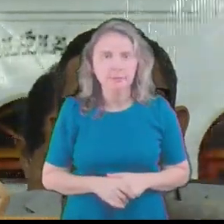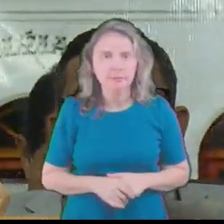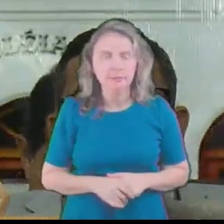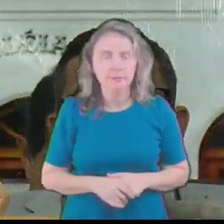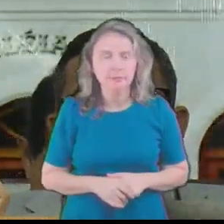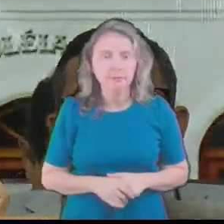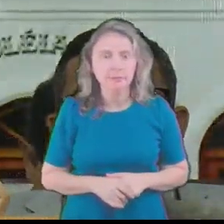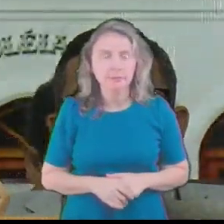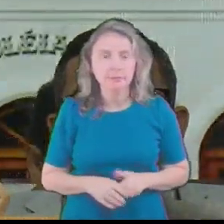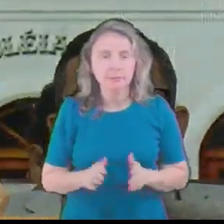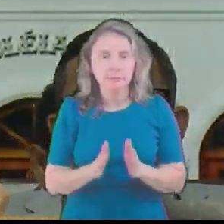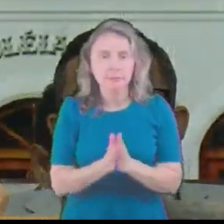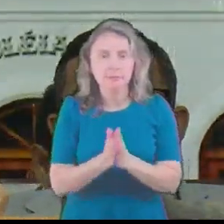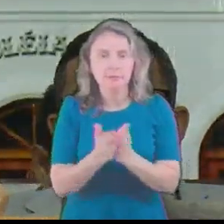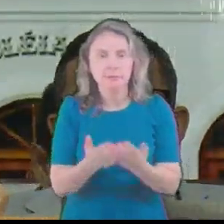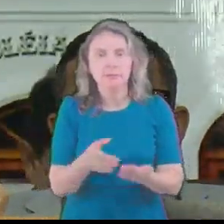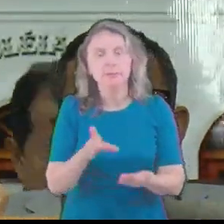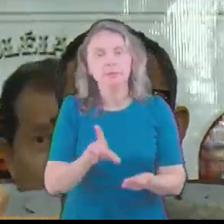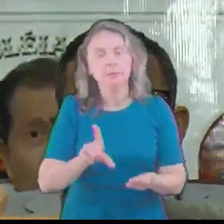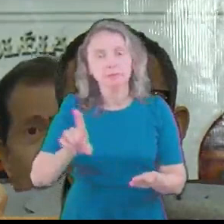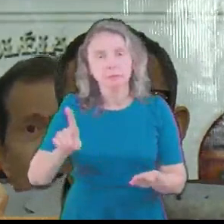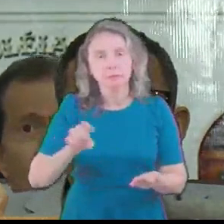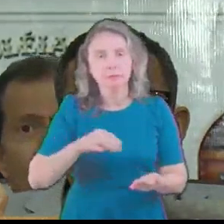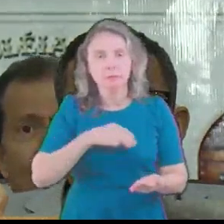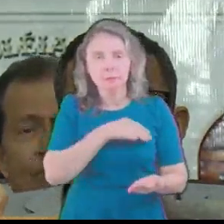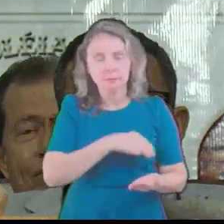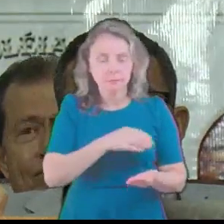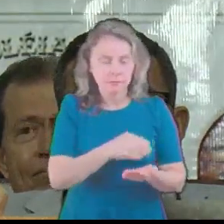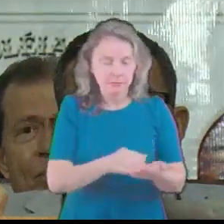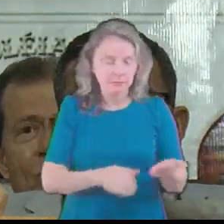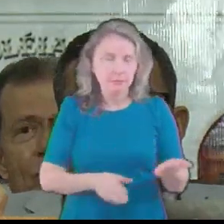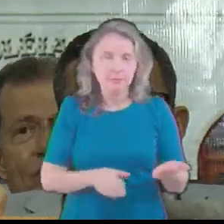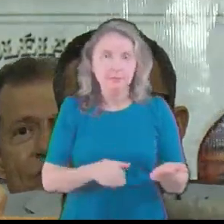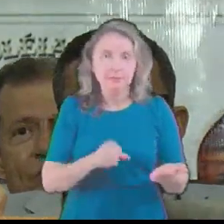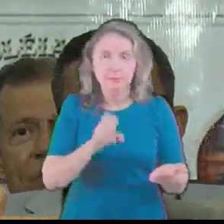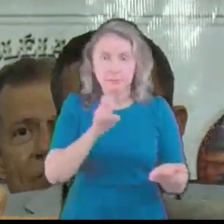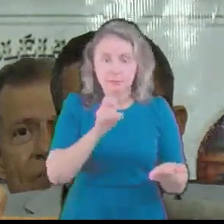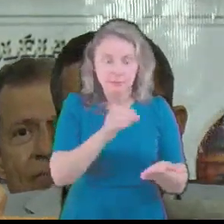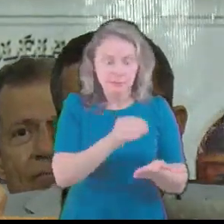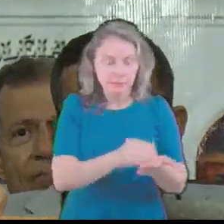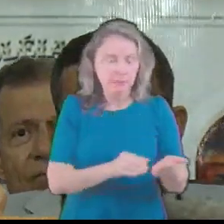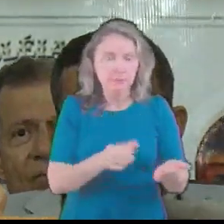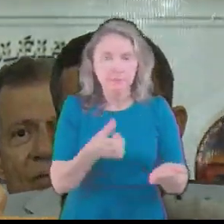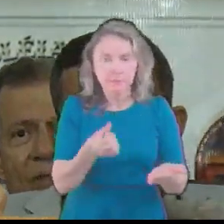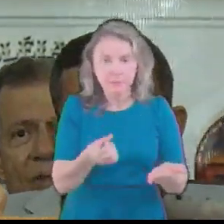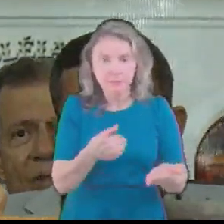Mateus capítulo 5, capítulo 6, capítulo 7.